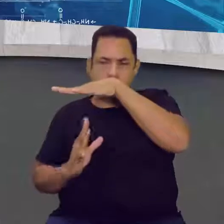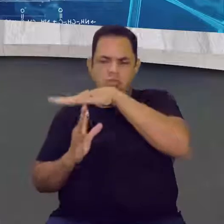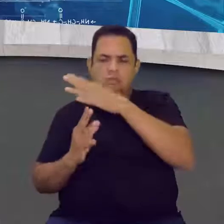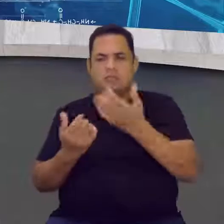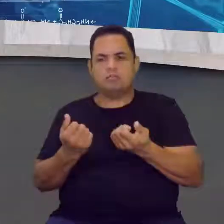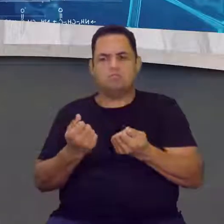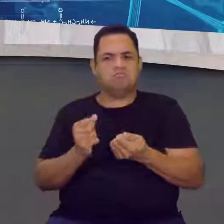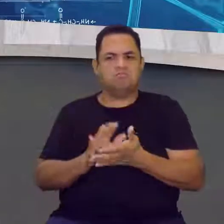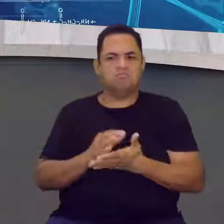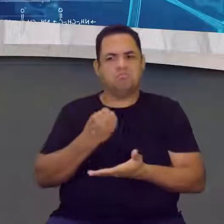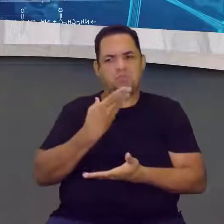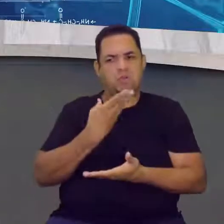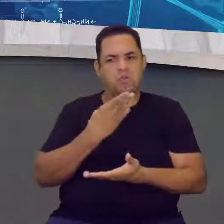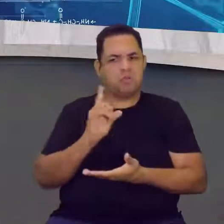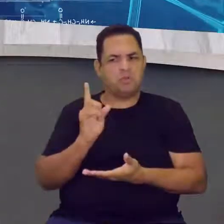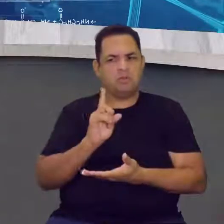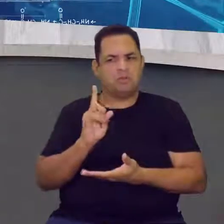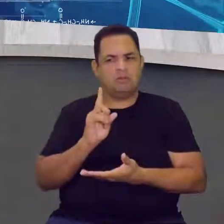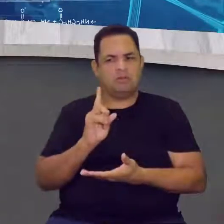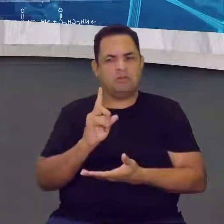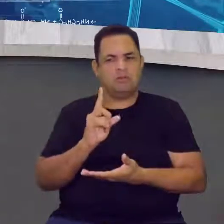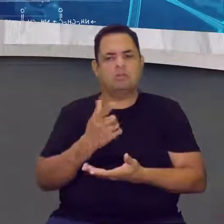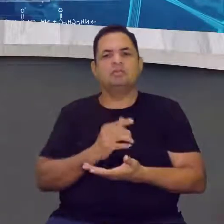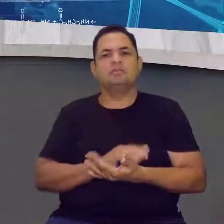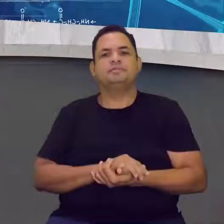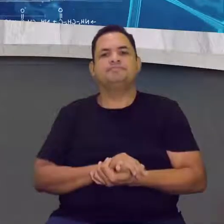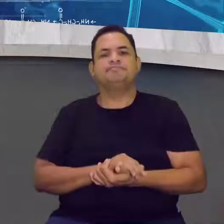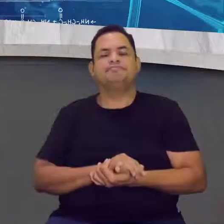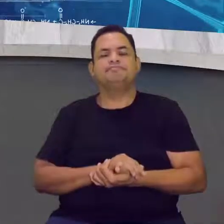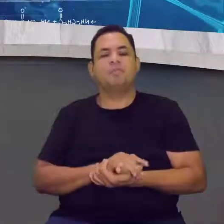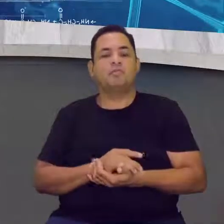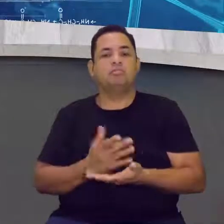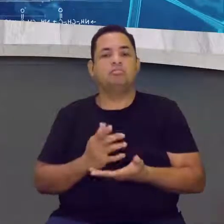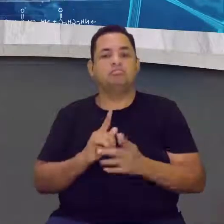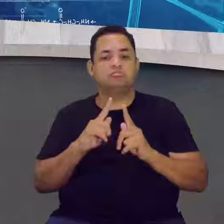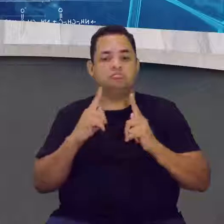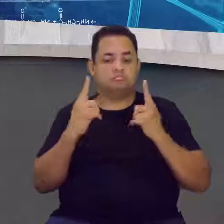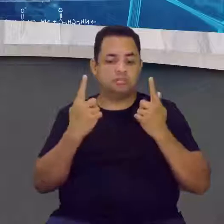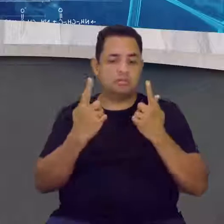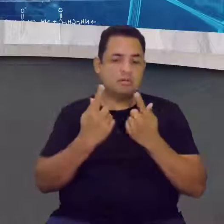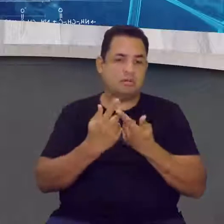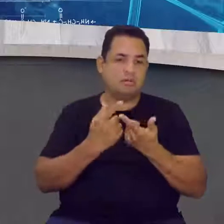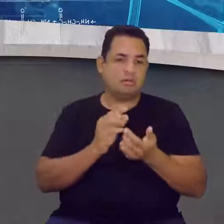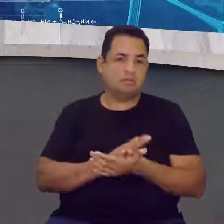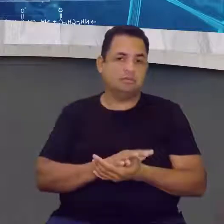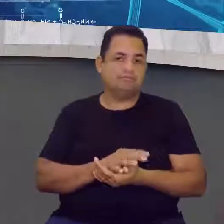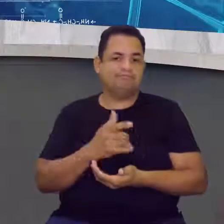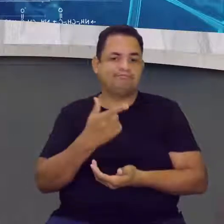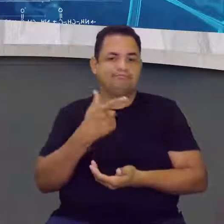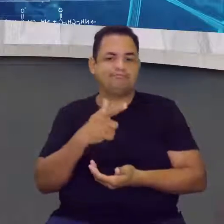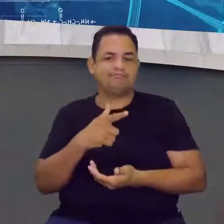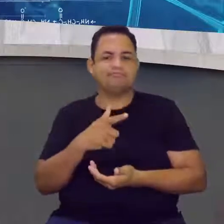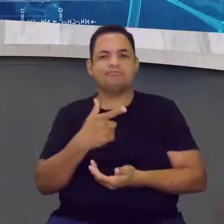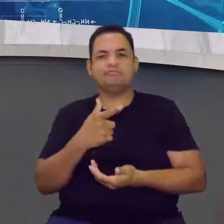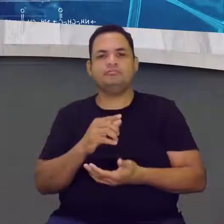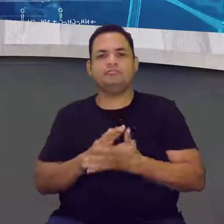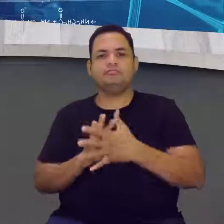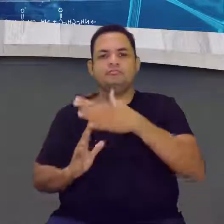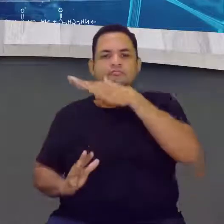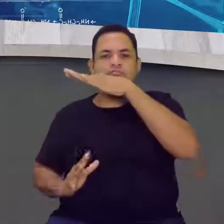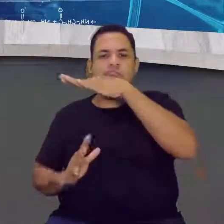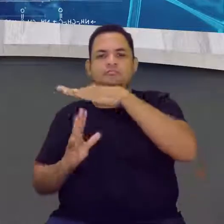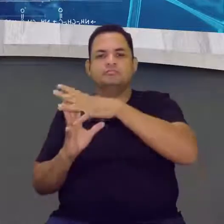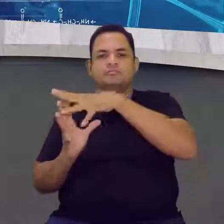a existência dele? De um modo geral, se não fosse a existência do efeito estufa, a